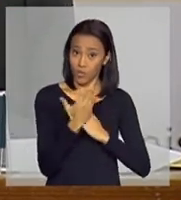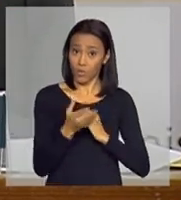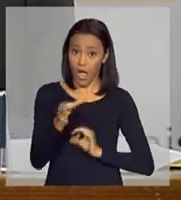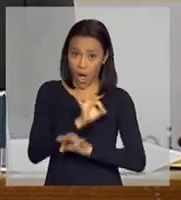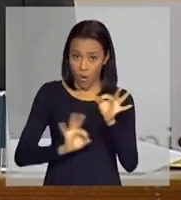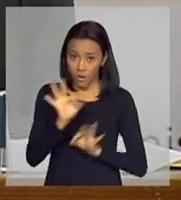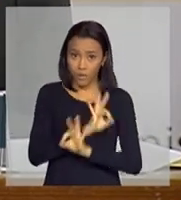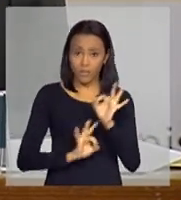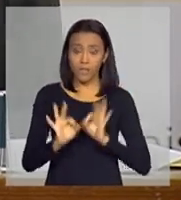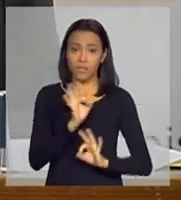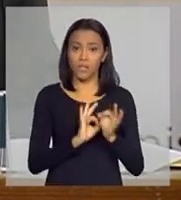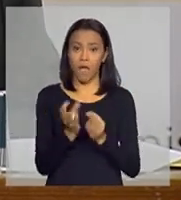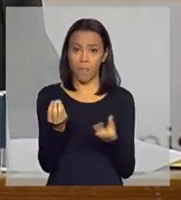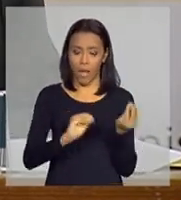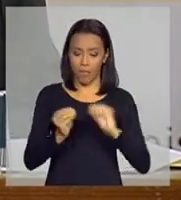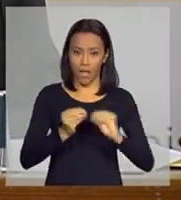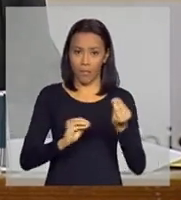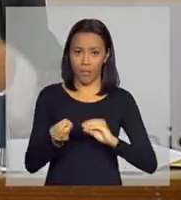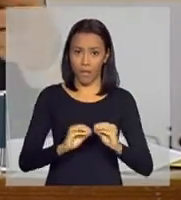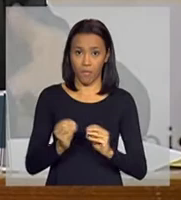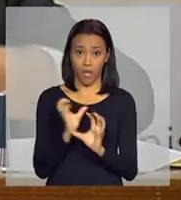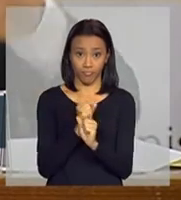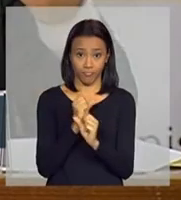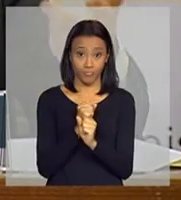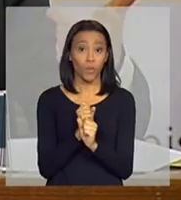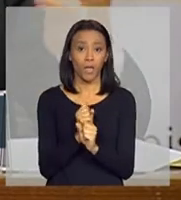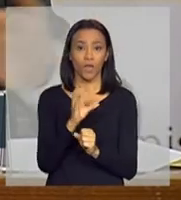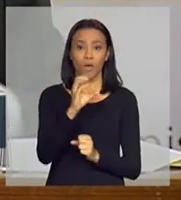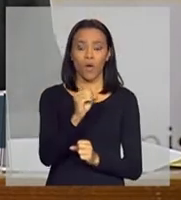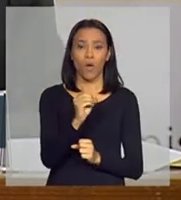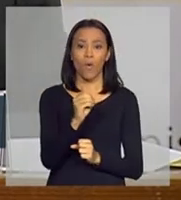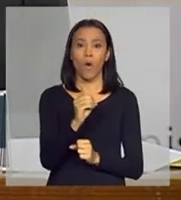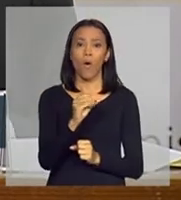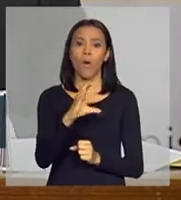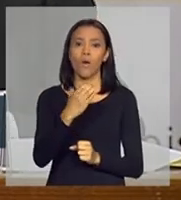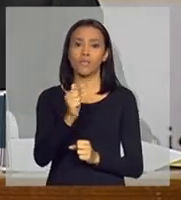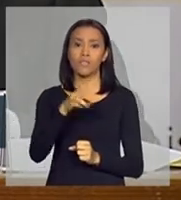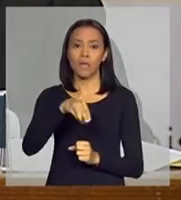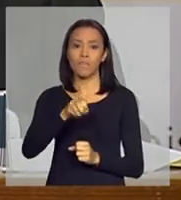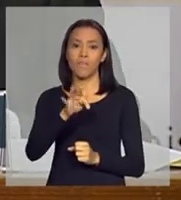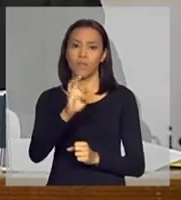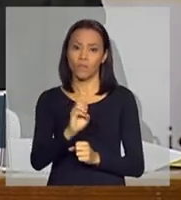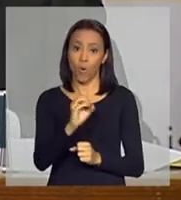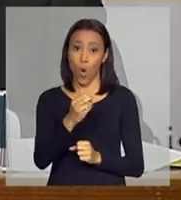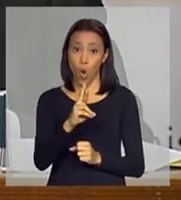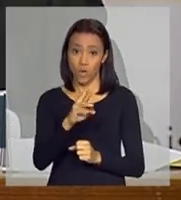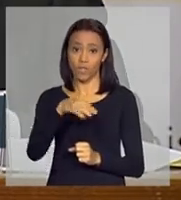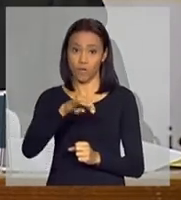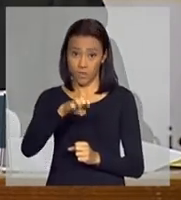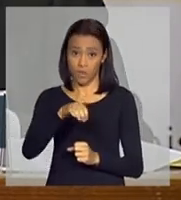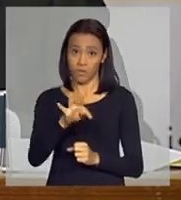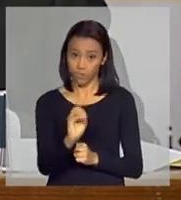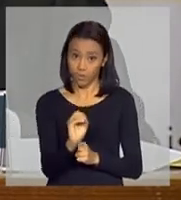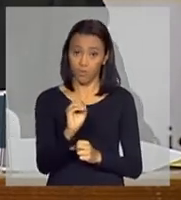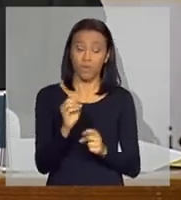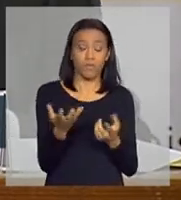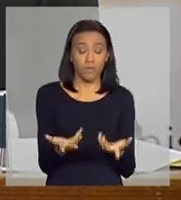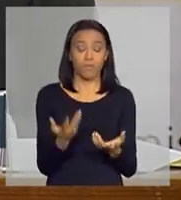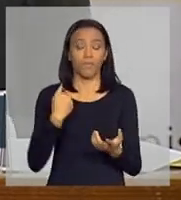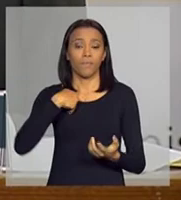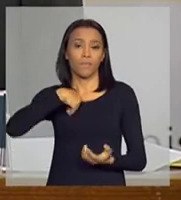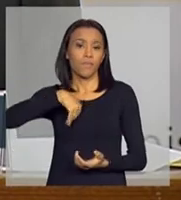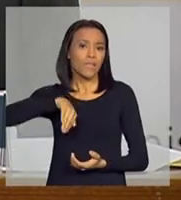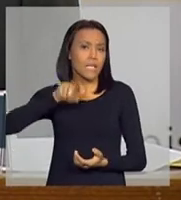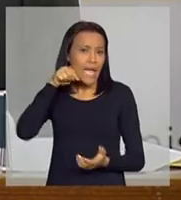orçamento então nós daqui a dois meses estaremos fazendo o novo relatório da execução orçamentária e